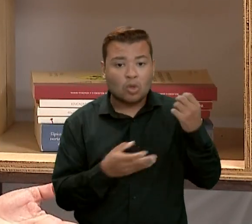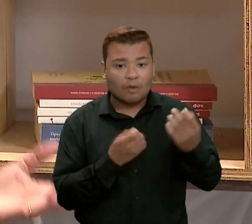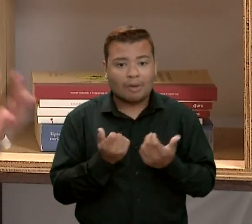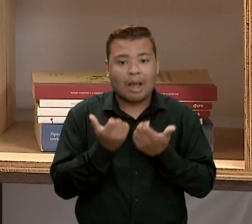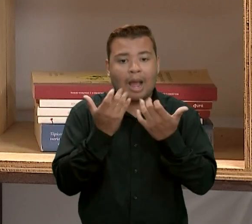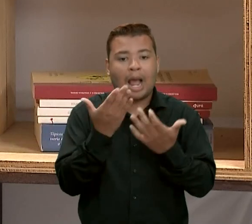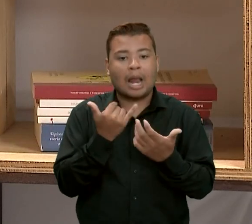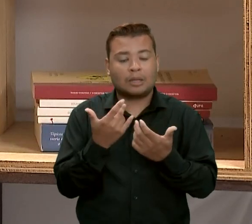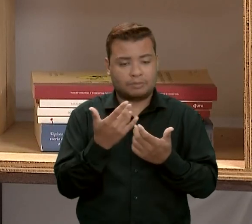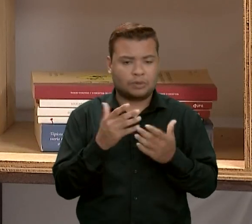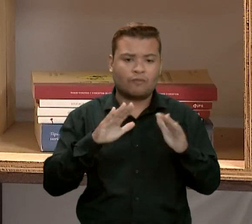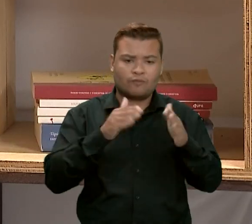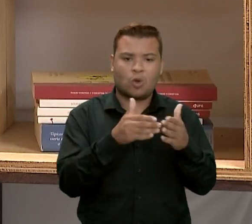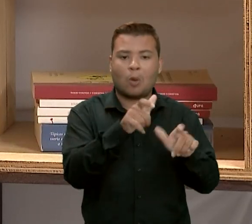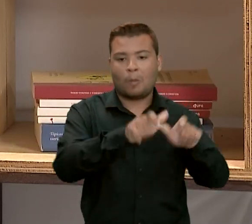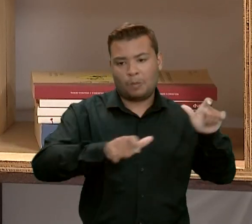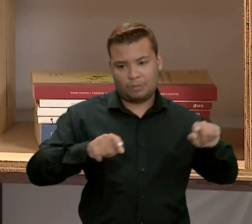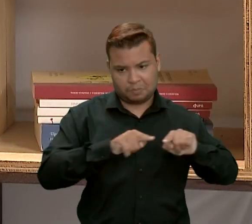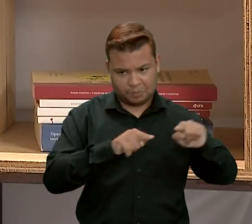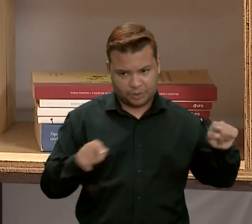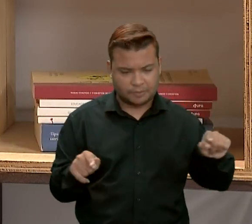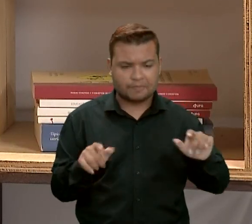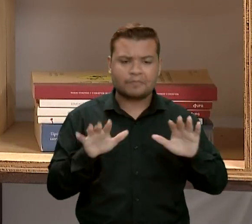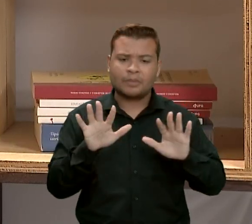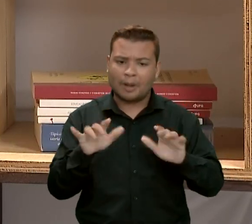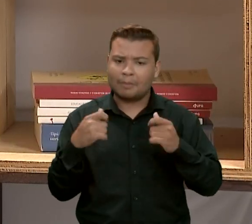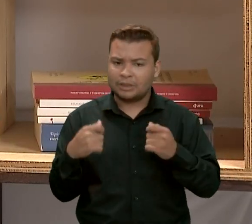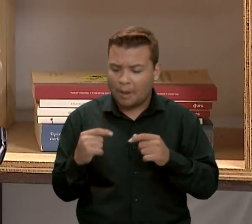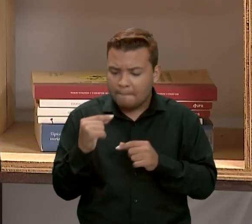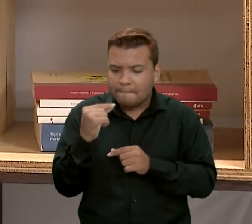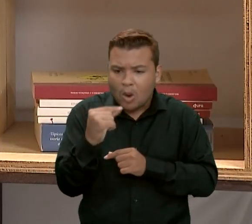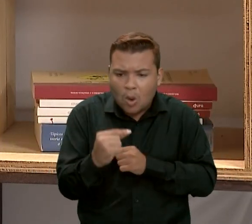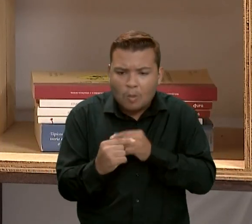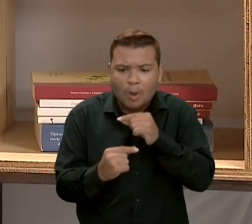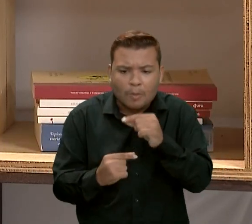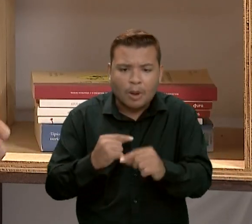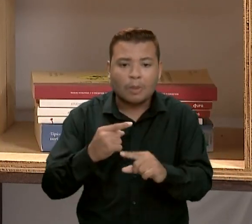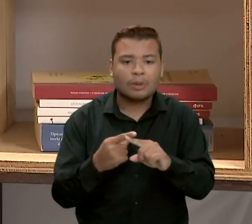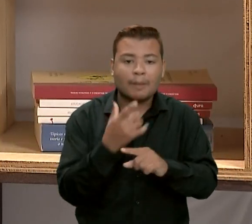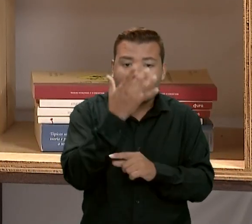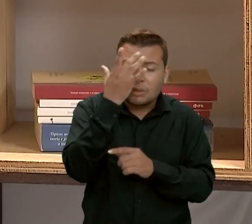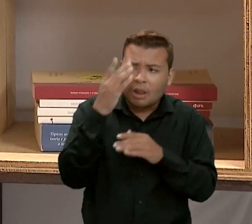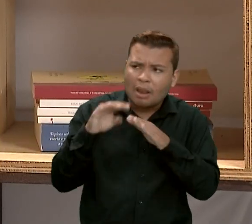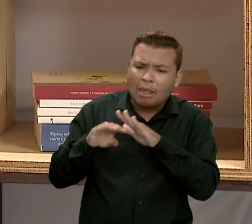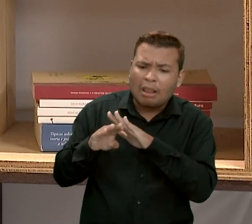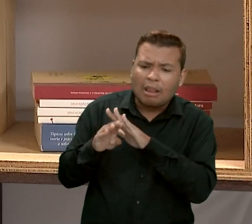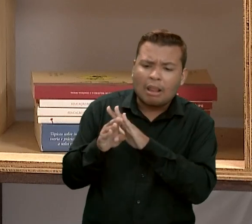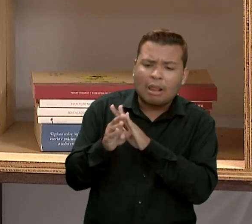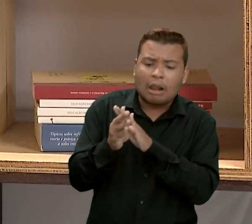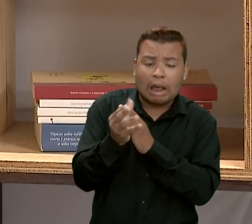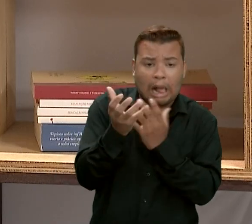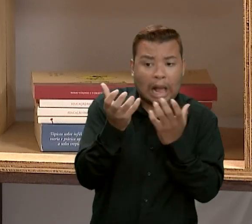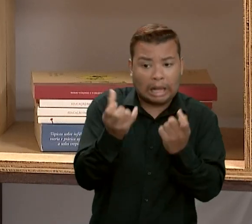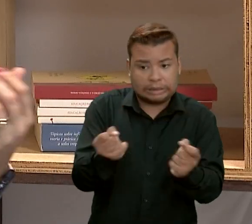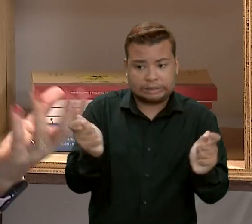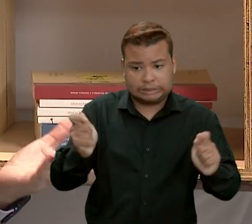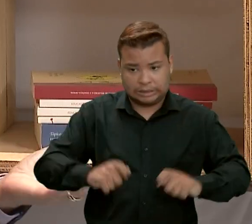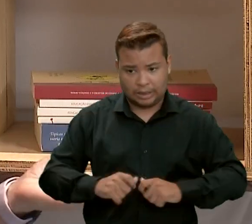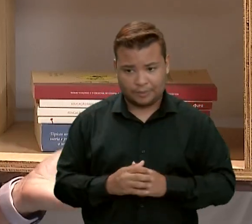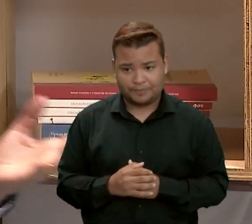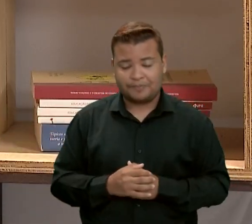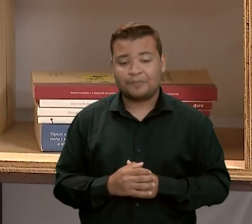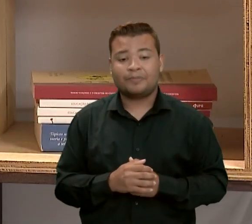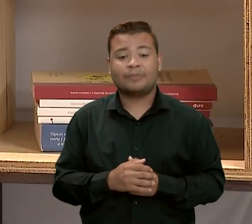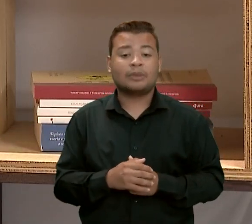pessoas, né? Mas, claro, trabalhar ali devagarinho para que as pessoas comecem a aceitar. A professora Tânia colocou a questão dos